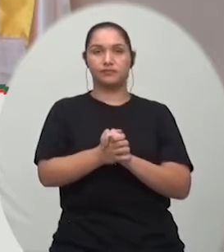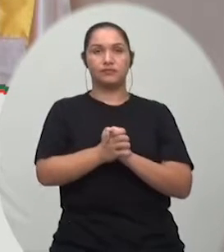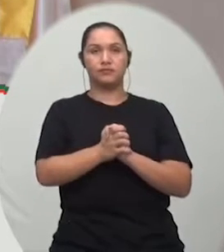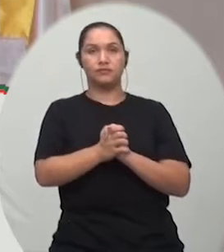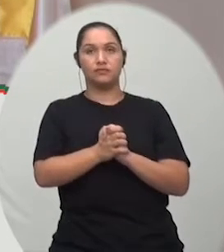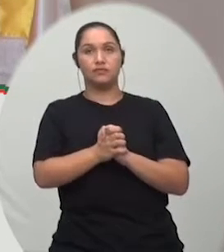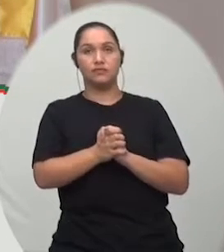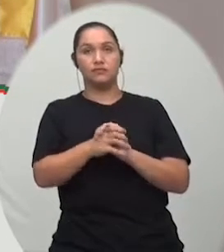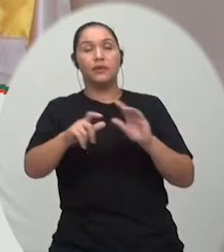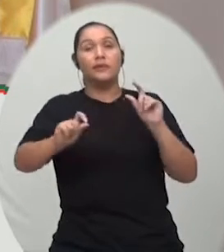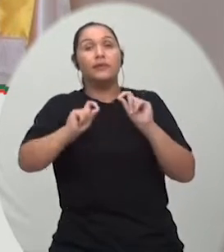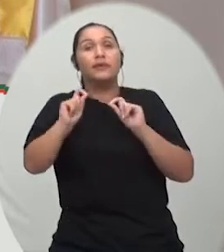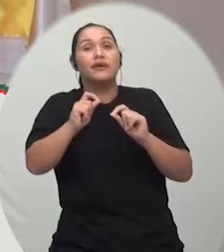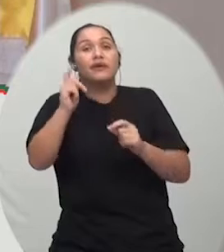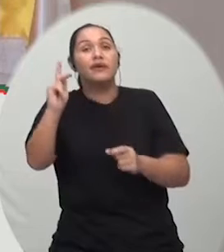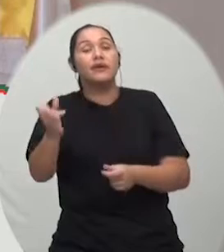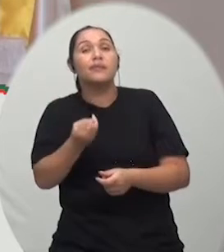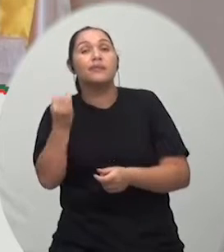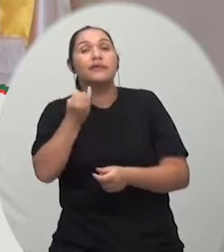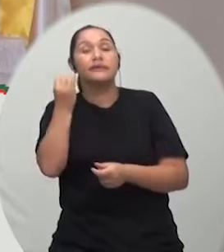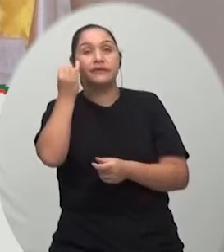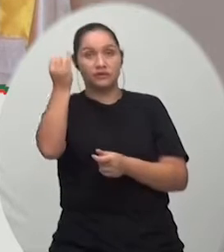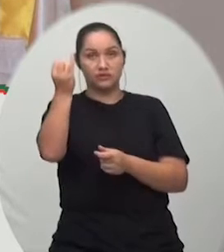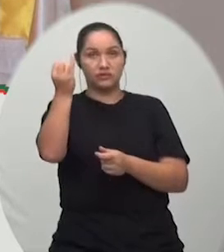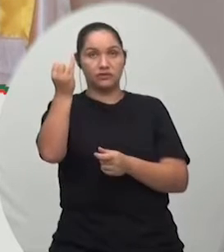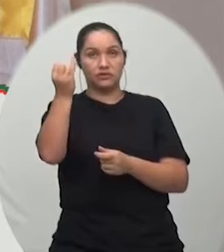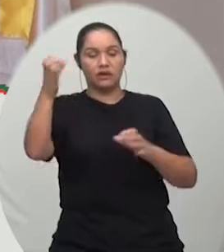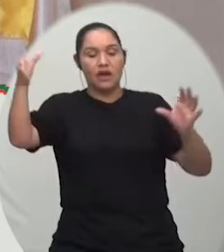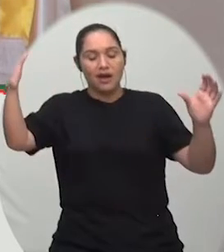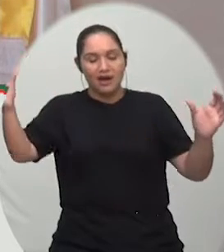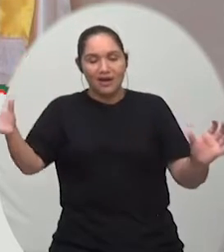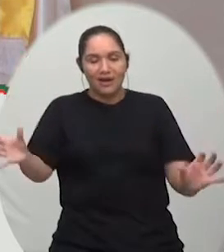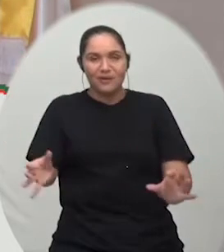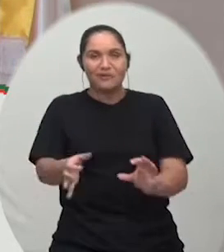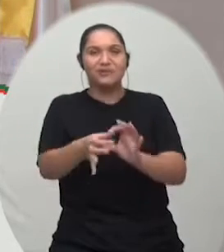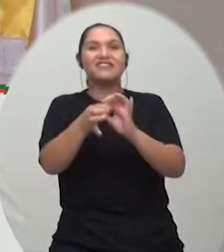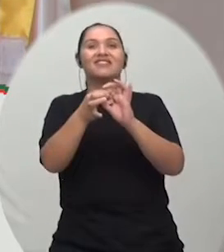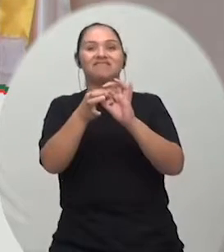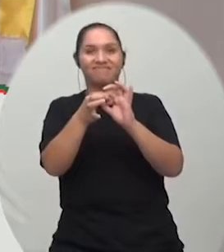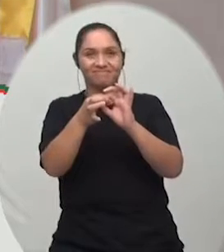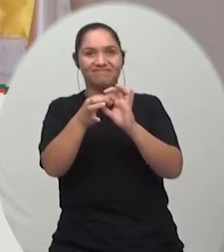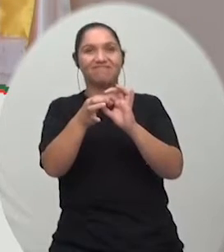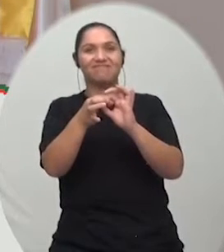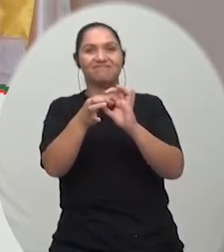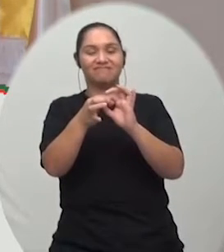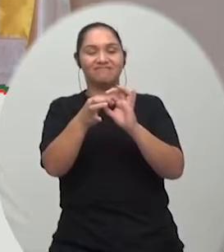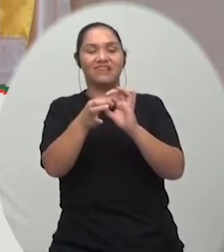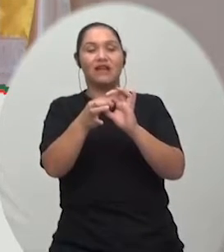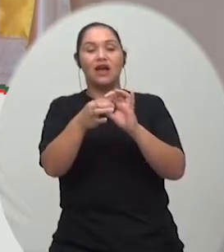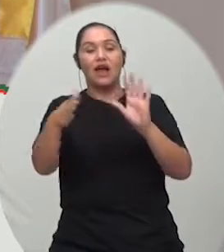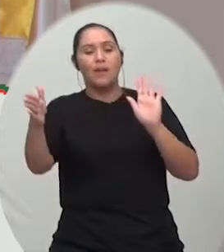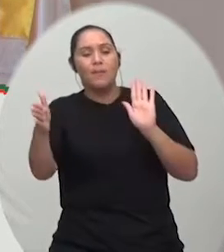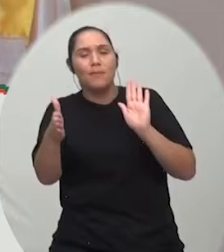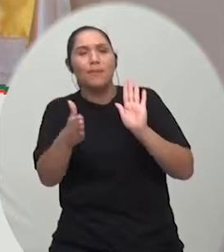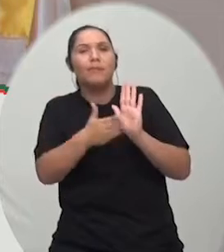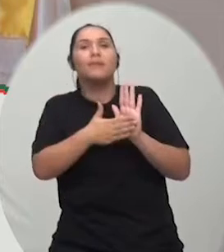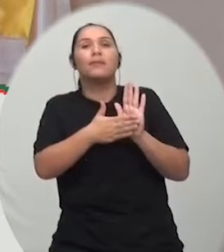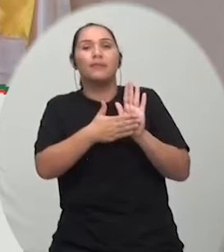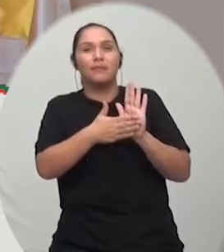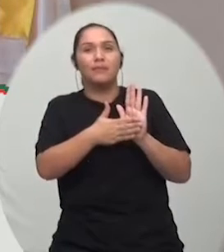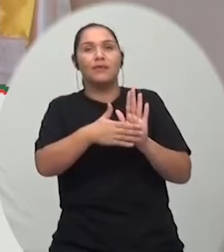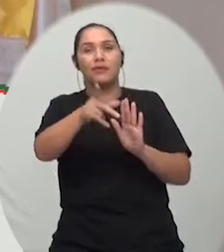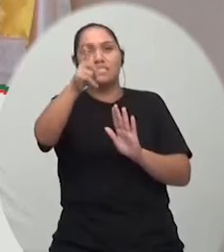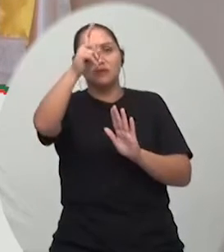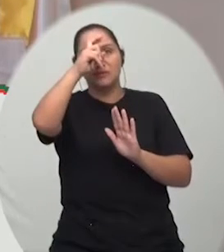acontecimento, do evento efetivamente, se refere à união, né, A proposta trazida ao hospital,